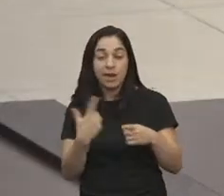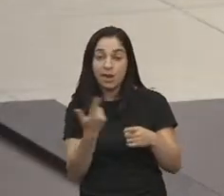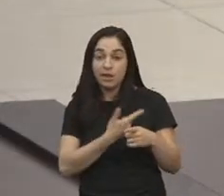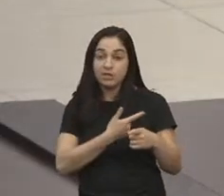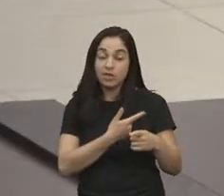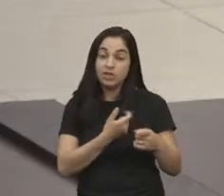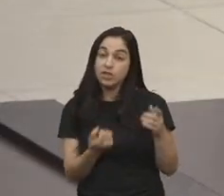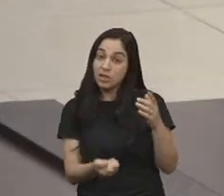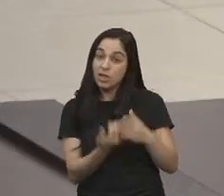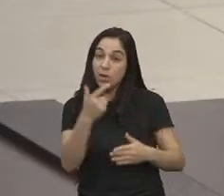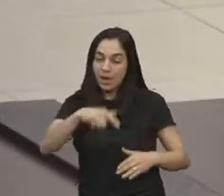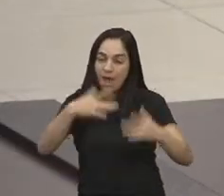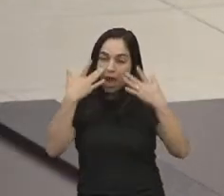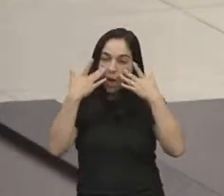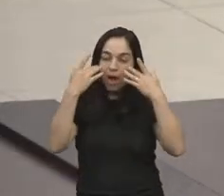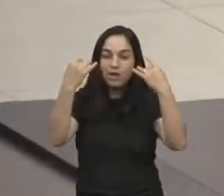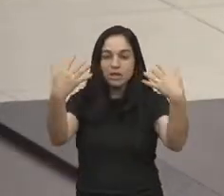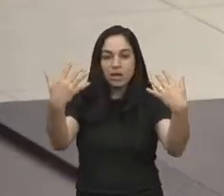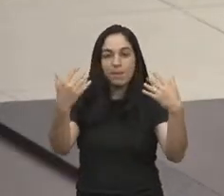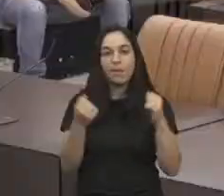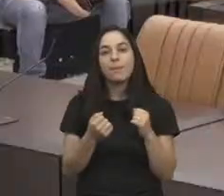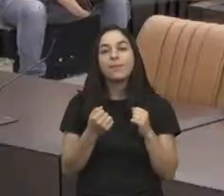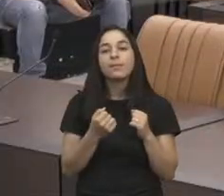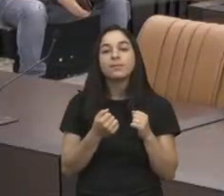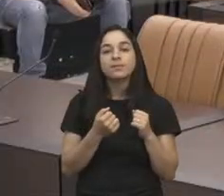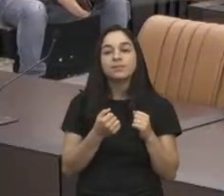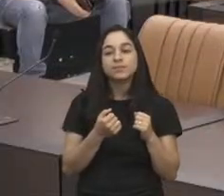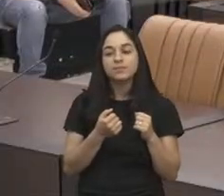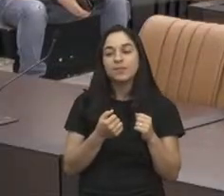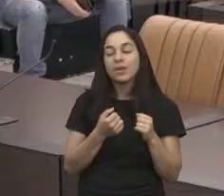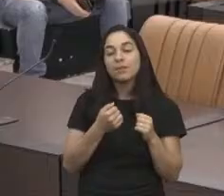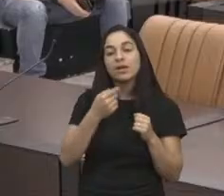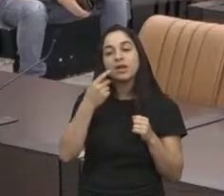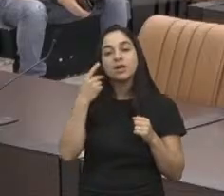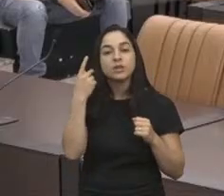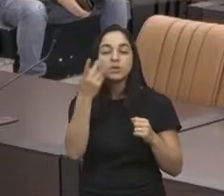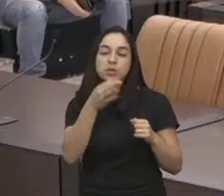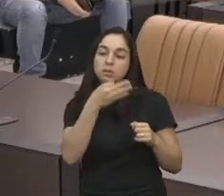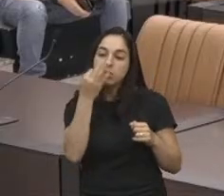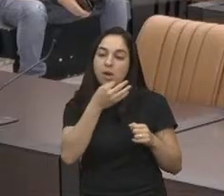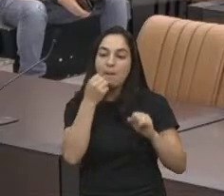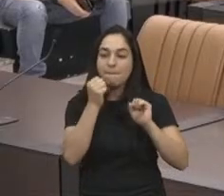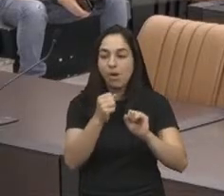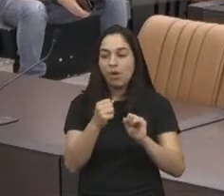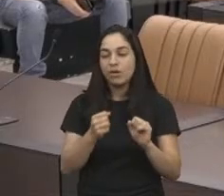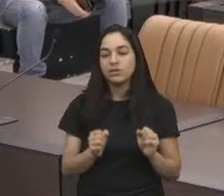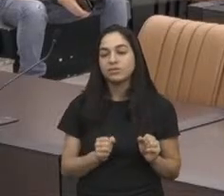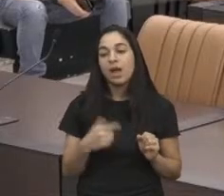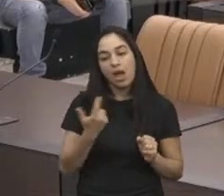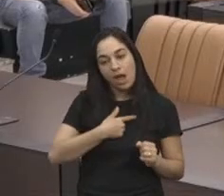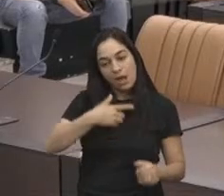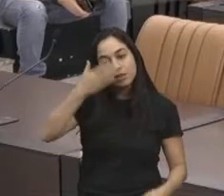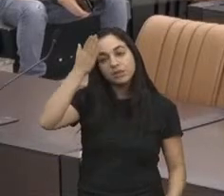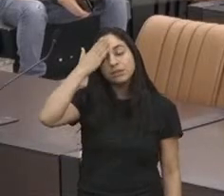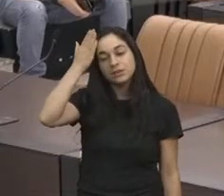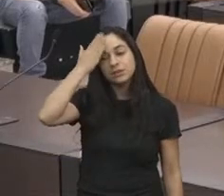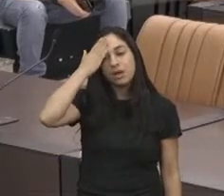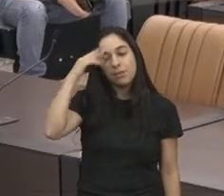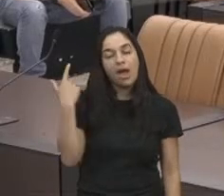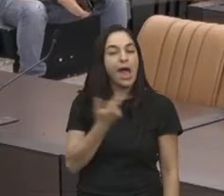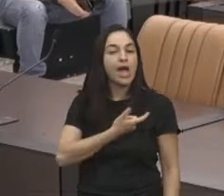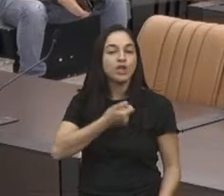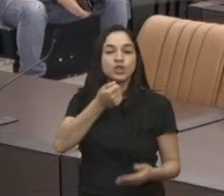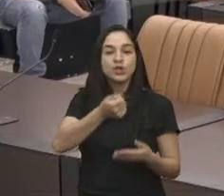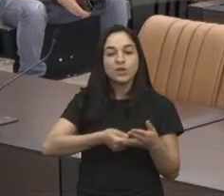ouvir vocês, não mais assim o que a prefeitura ou nós vereadores temos para falar. A gente sabe do que a gente